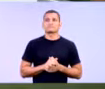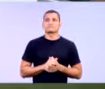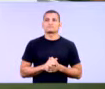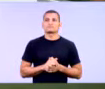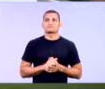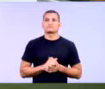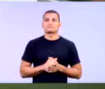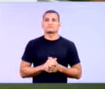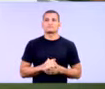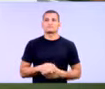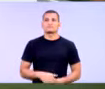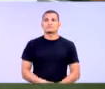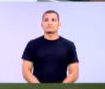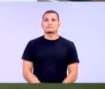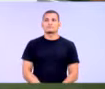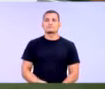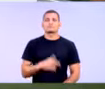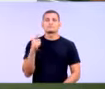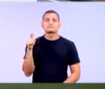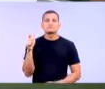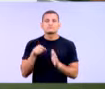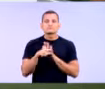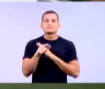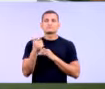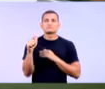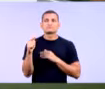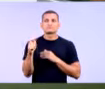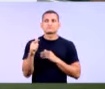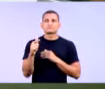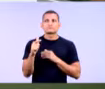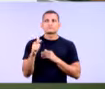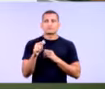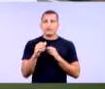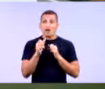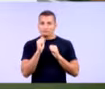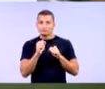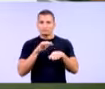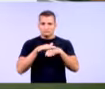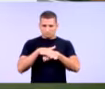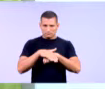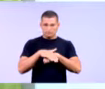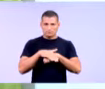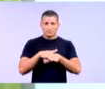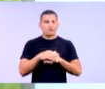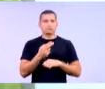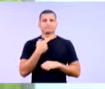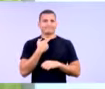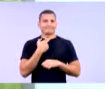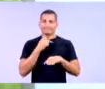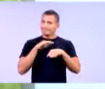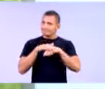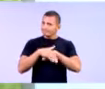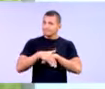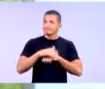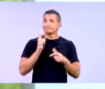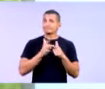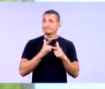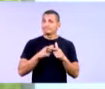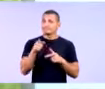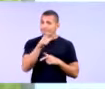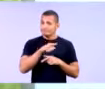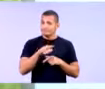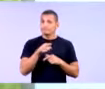do... Qualquer outra... se pode ser à noite. Se pode ser à noite? Não pode ser à noite, sabe por quê? Vocês